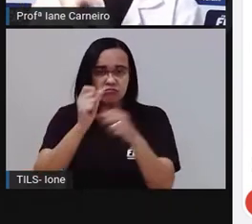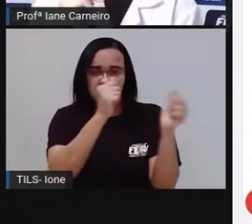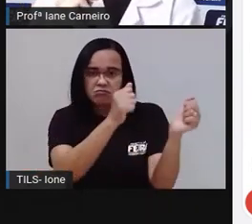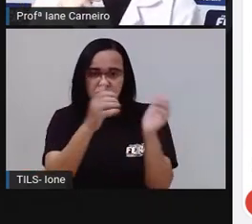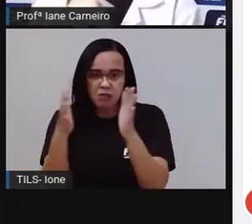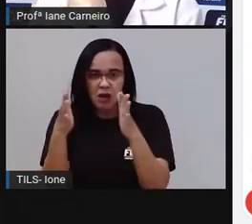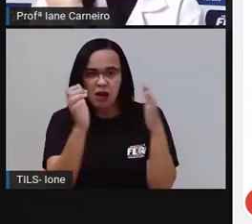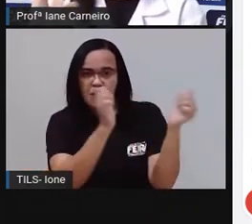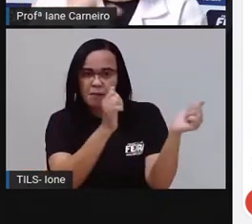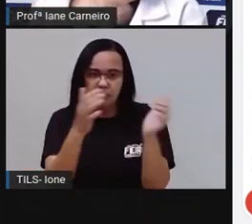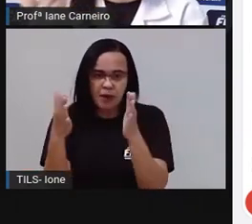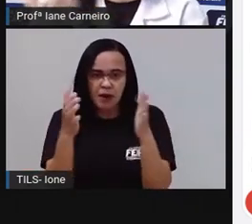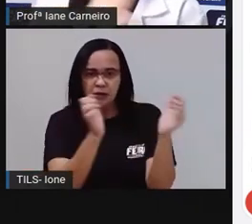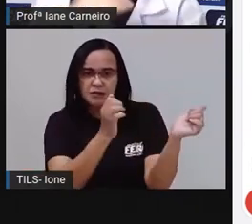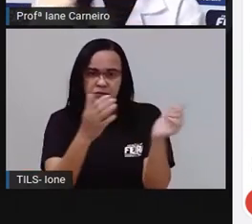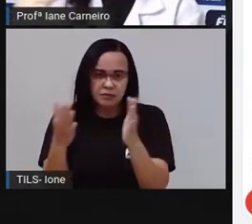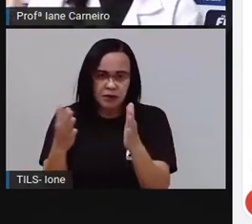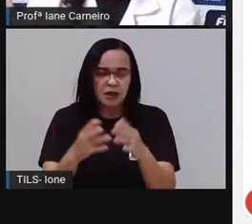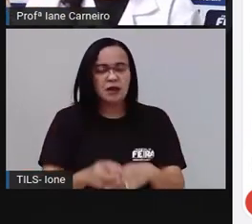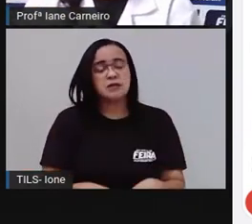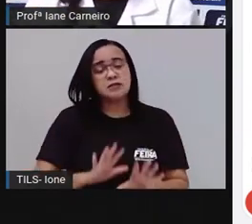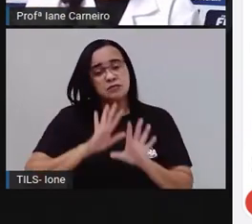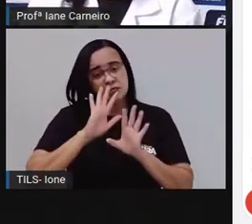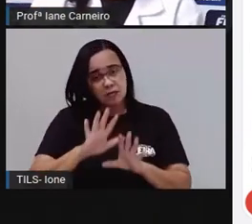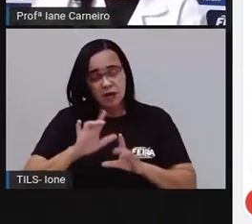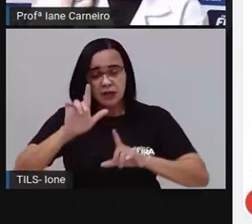tempo, devagarzinho. Na TV não tem como a gente ir